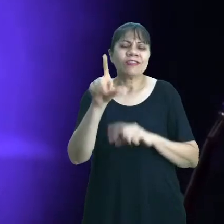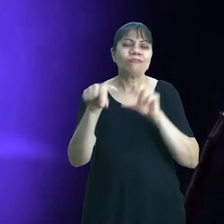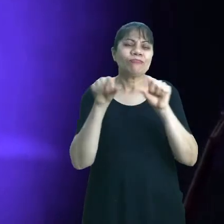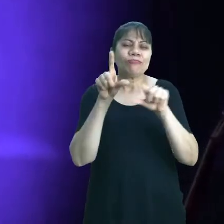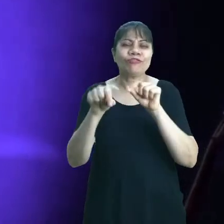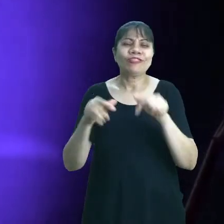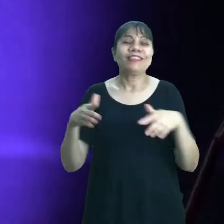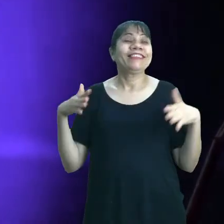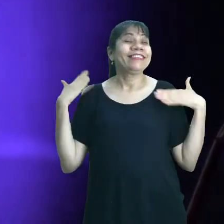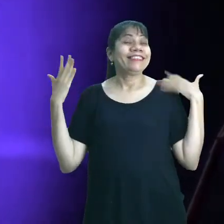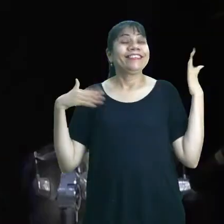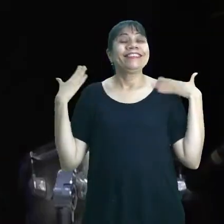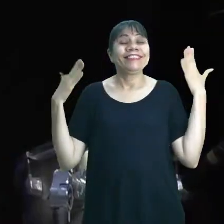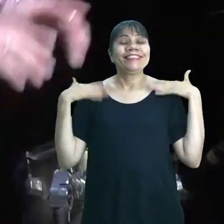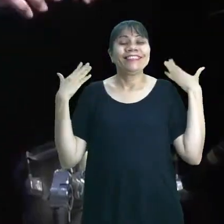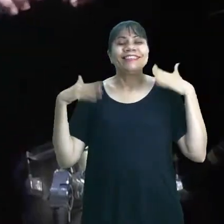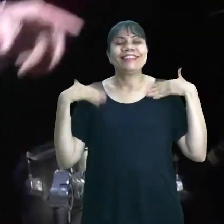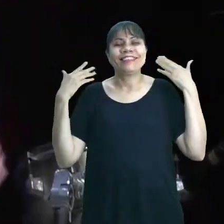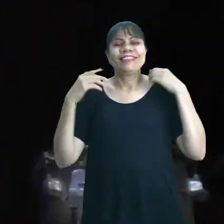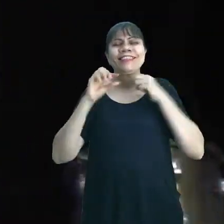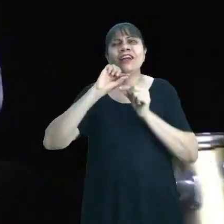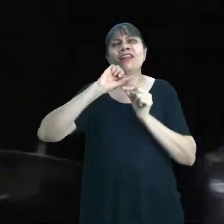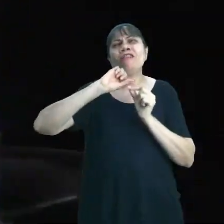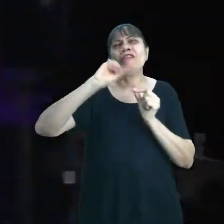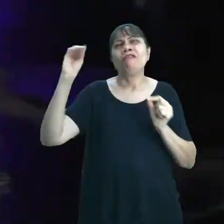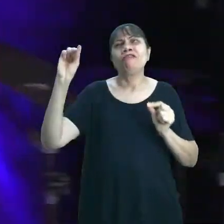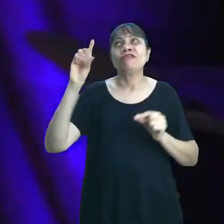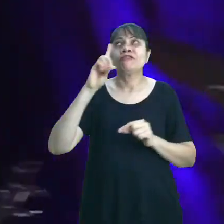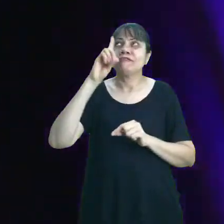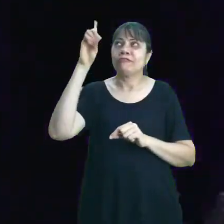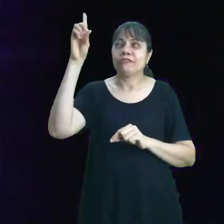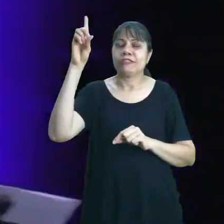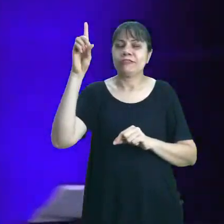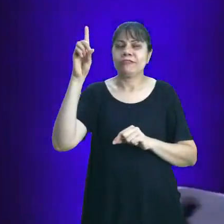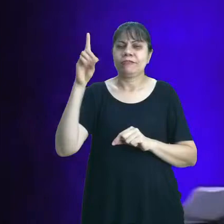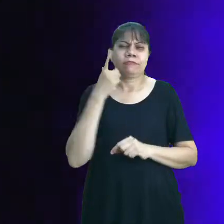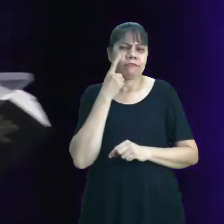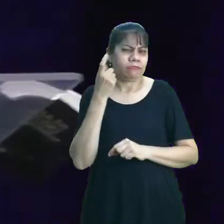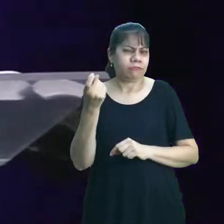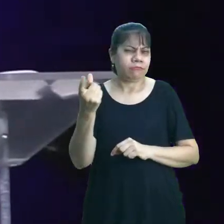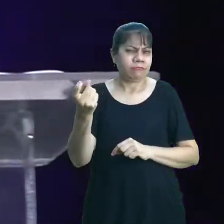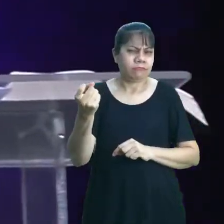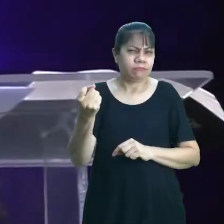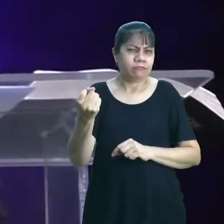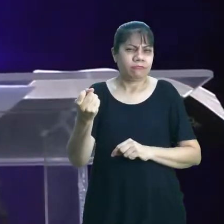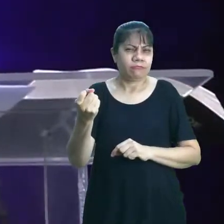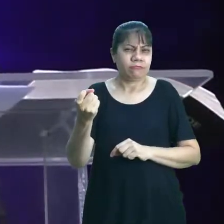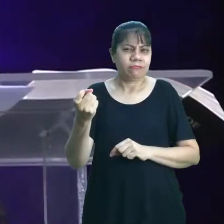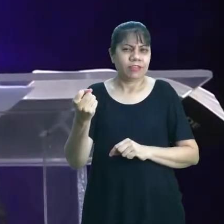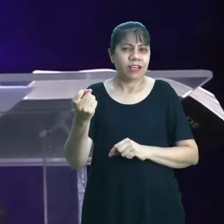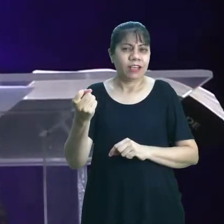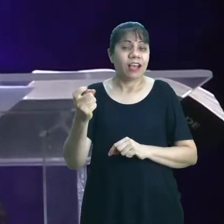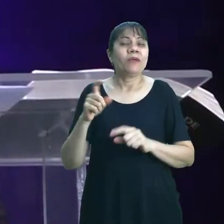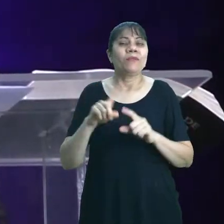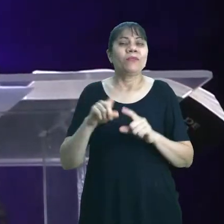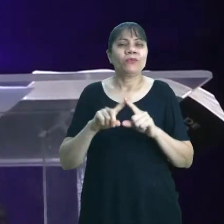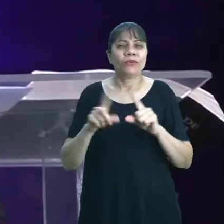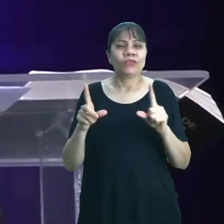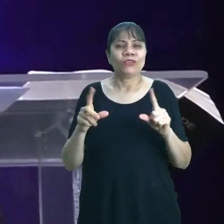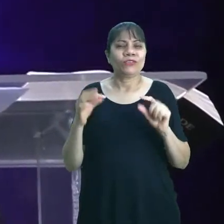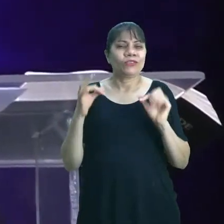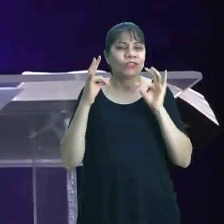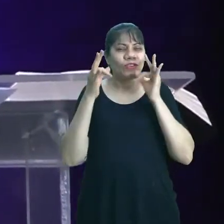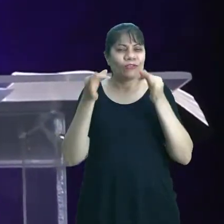Deus. É interessante que por isso que ele traz essa conclusão, que nós